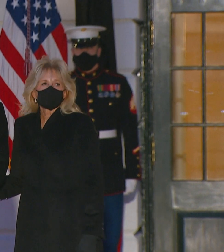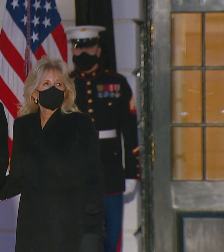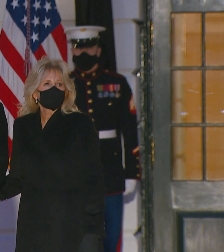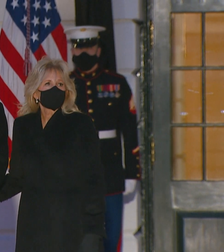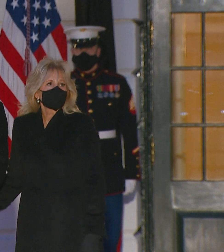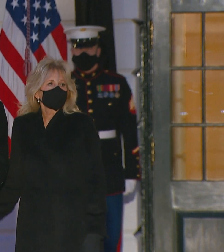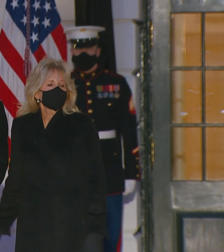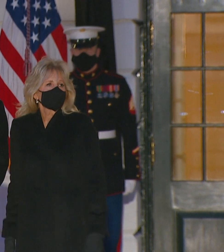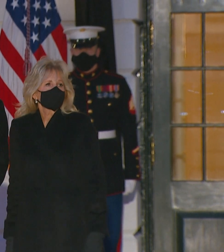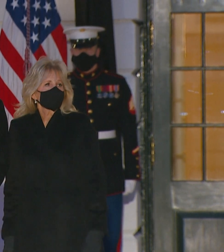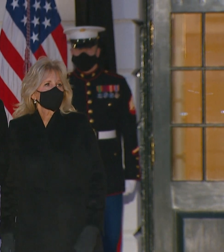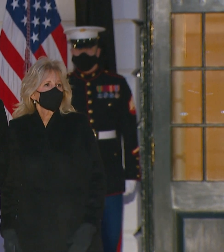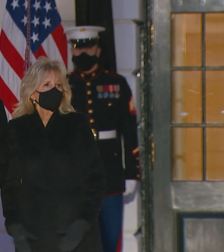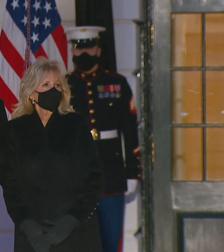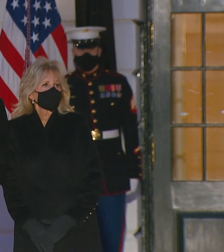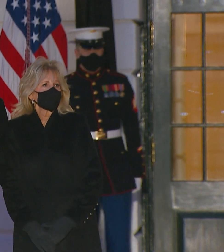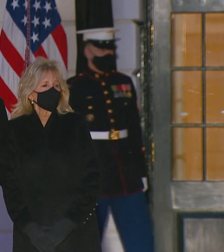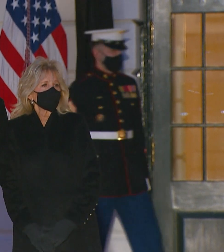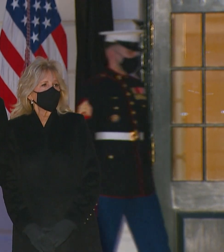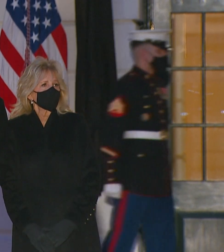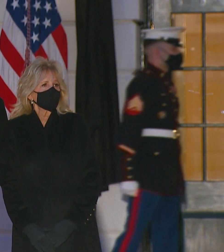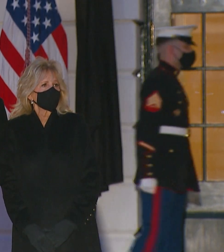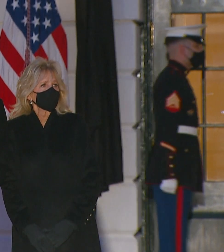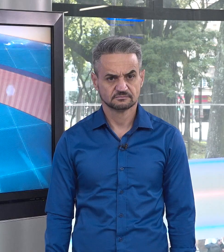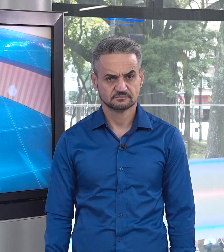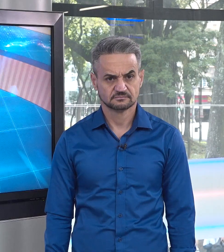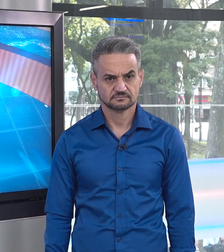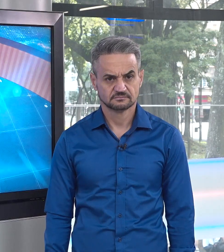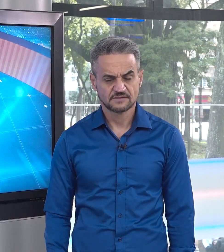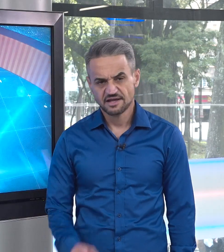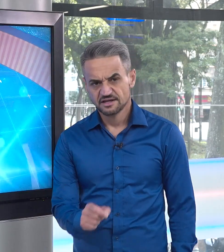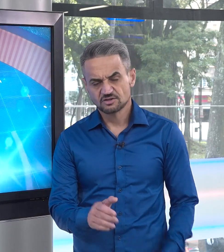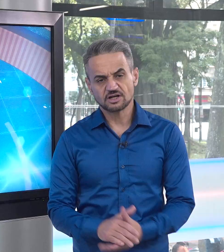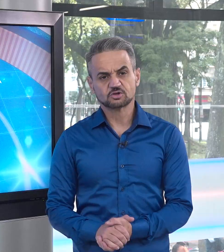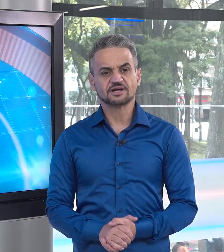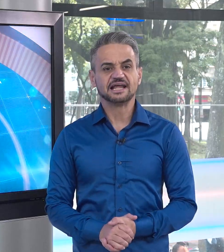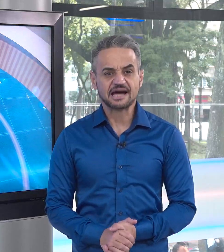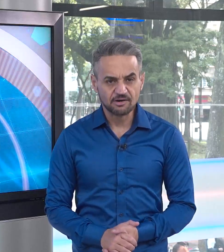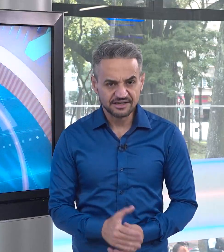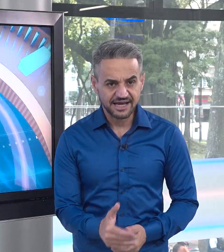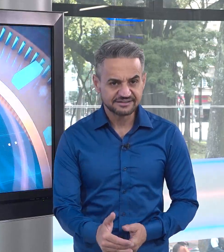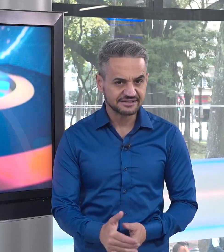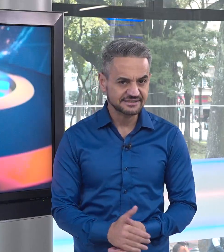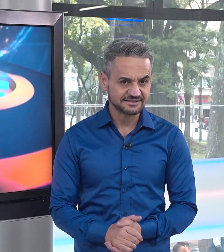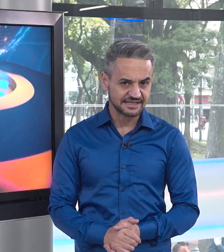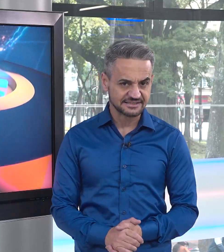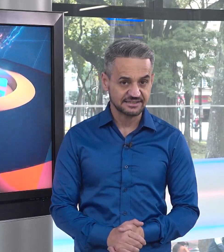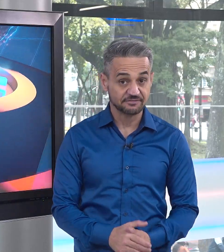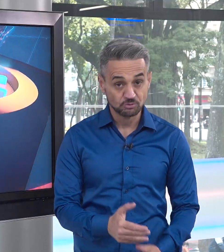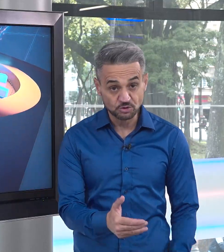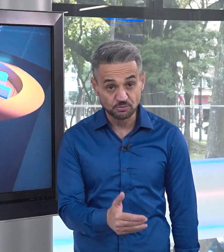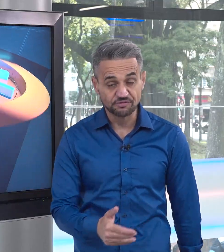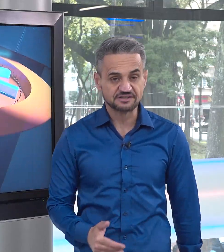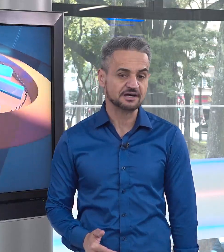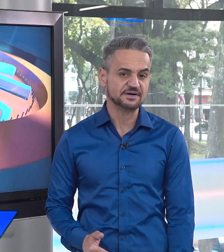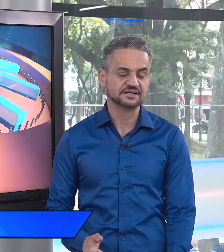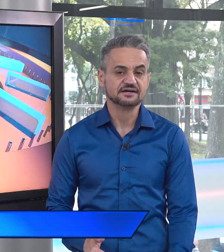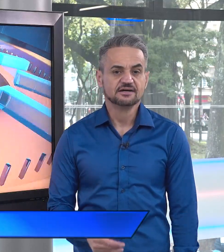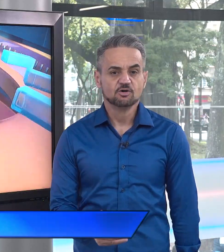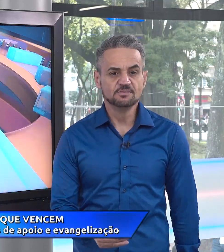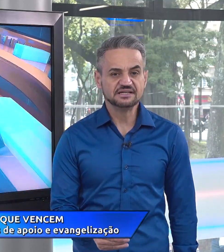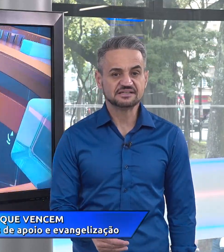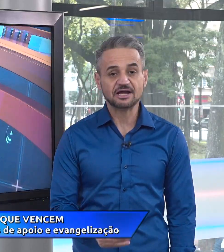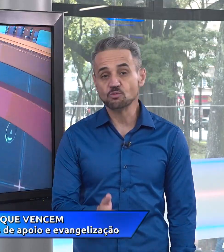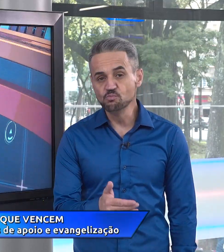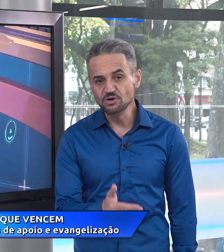consideravam que Bailey não deveria ser candidato e olha só que legal é essa iniciativa no último fim de semana